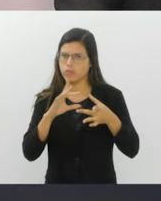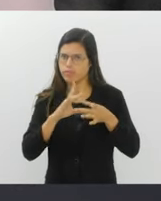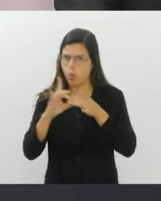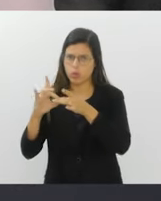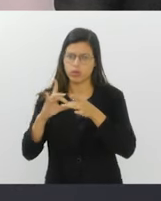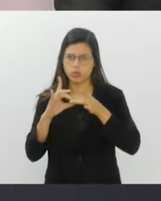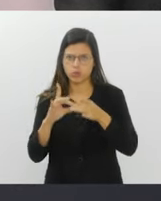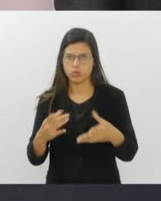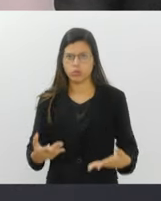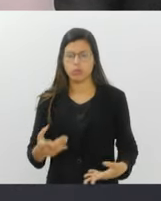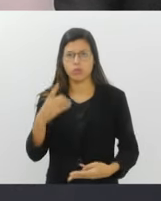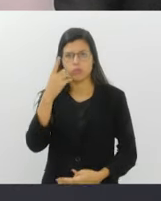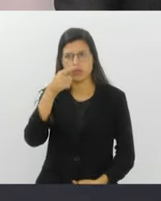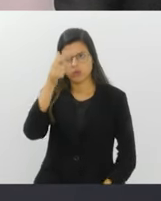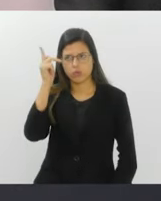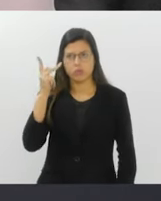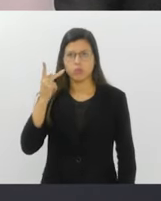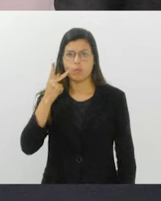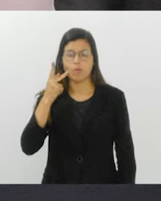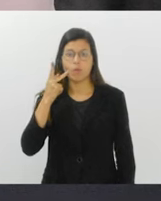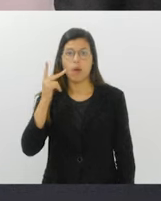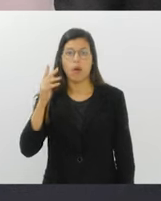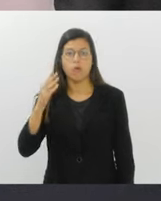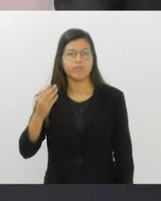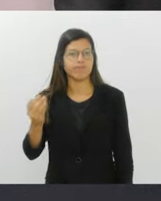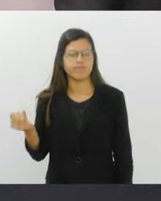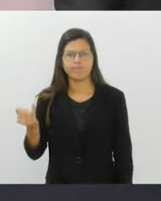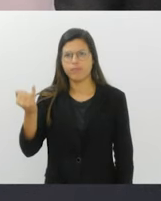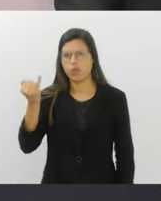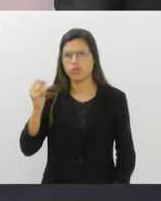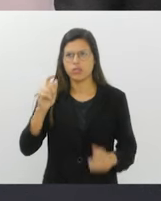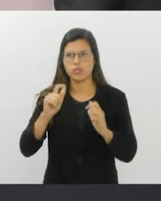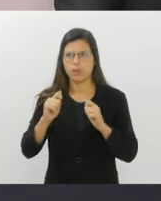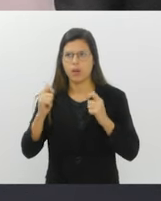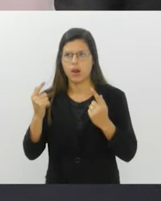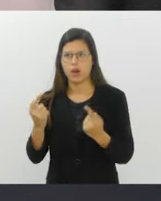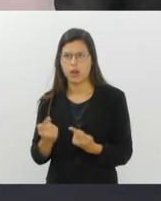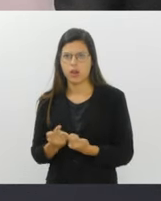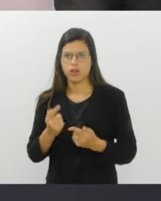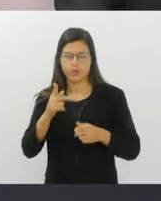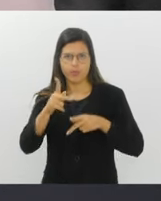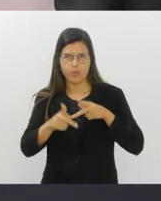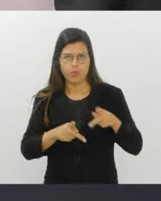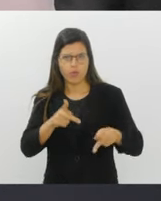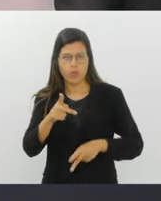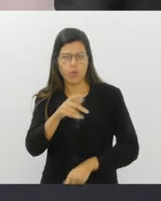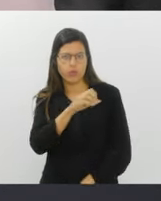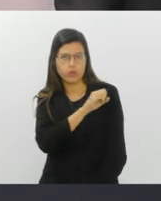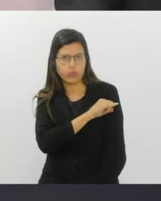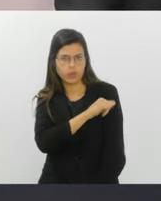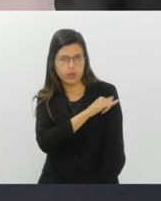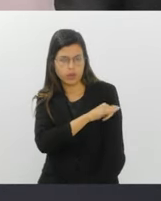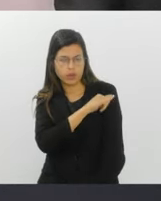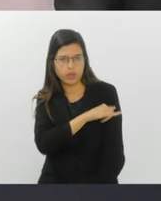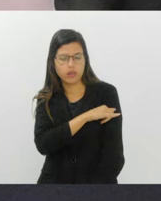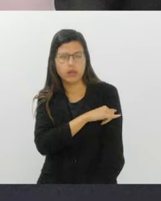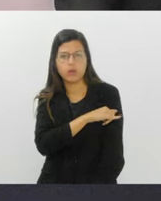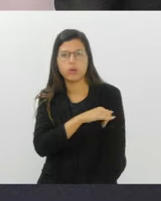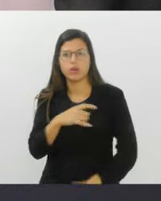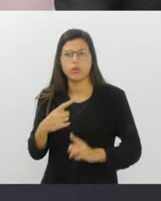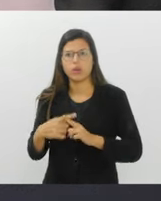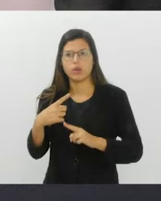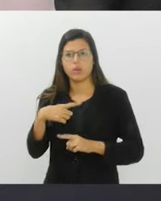O deputado Luiz Paulo é um deputado absolutamente essencial para o Parlamento Fluminense e para a população do Rio de Janeiro, porque tem um mandato